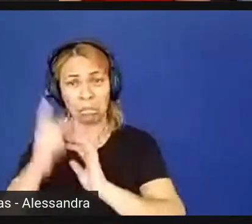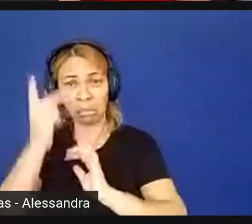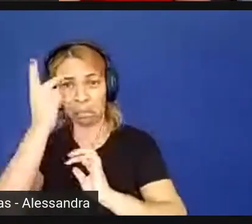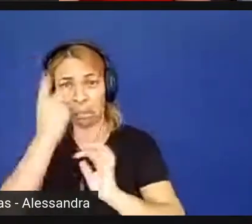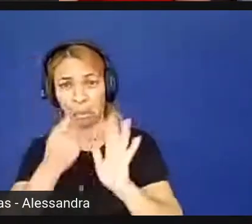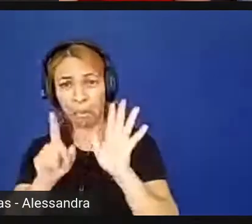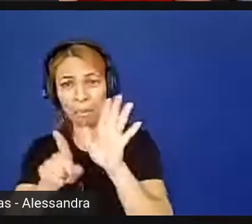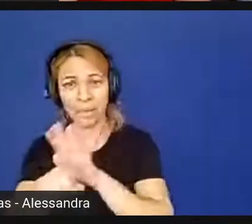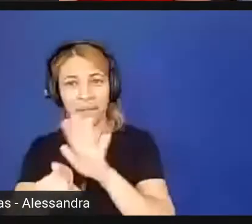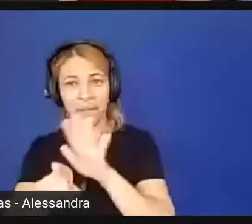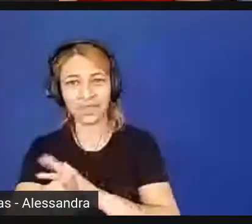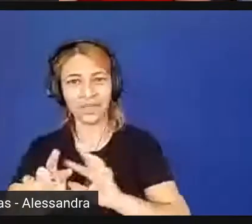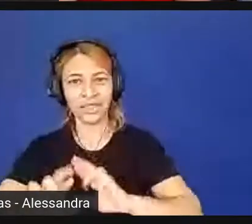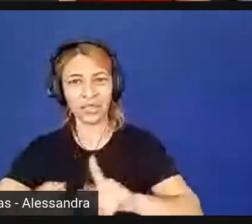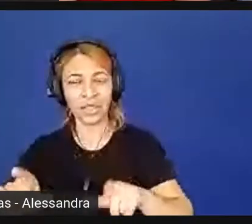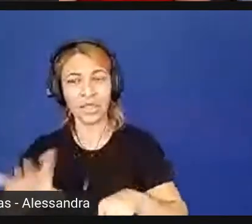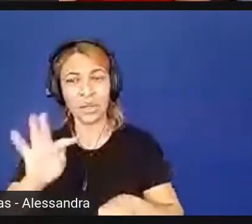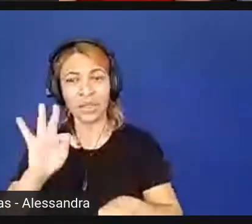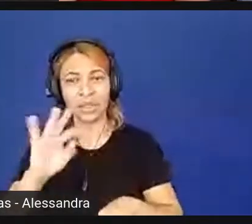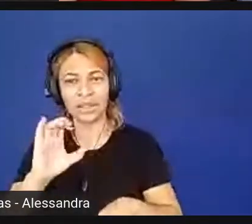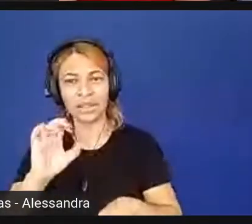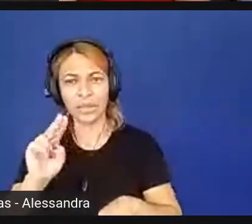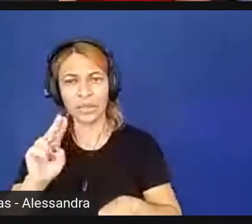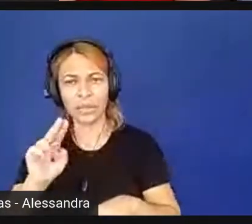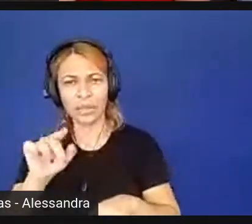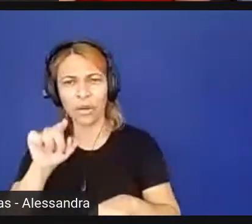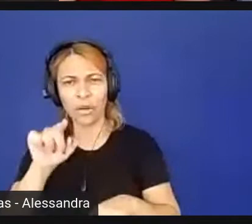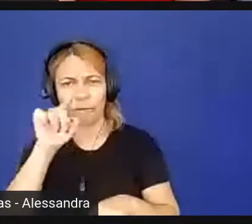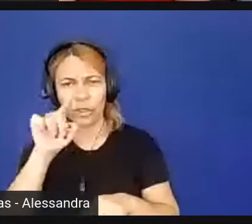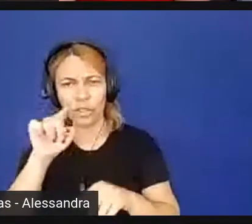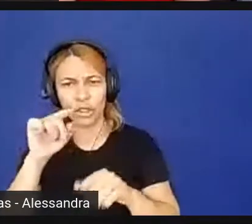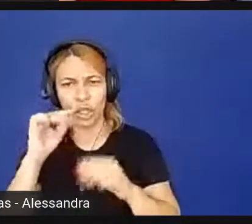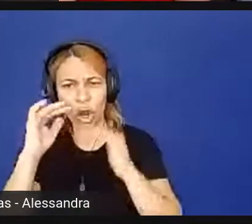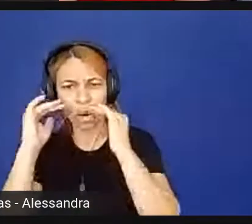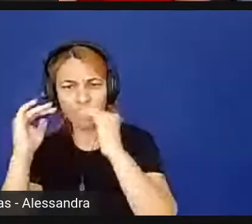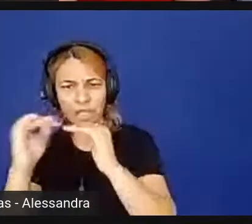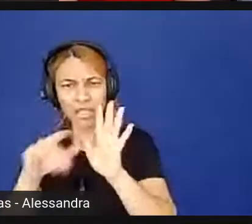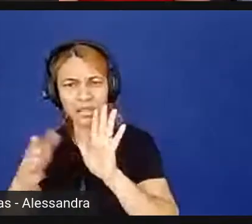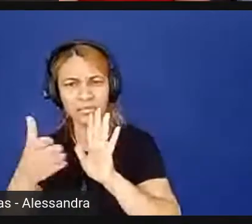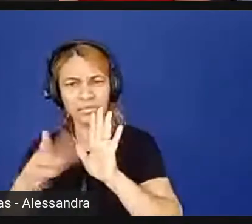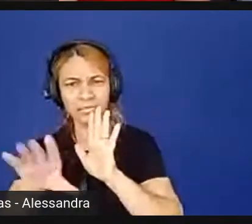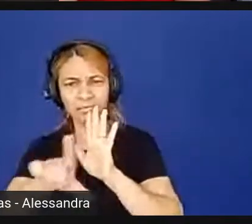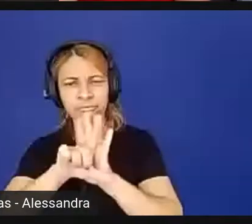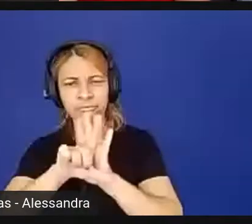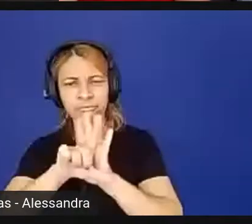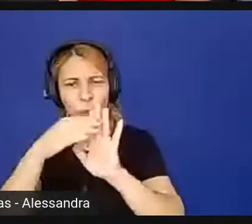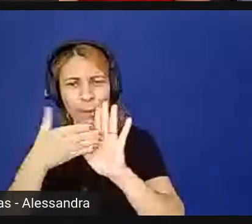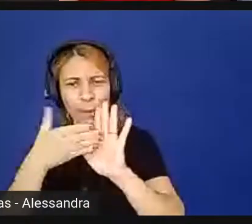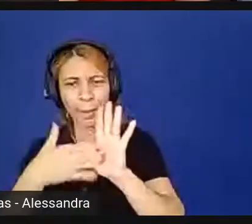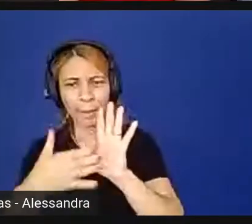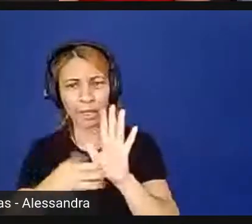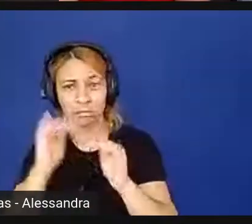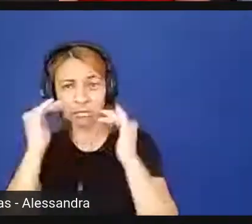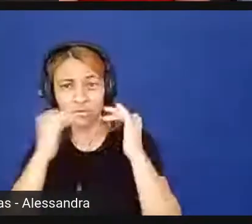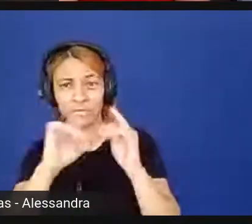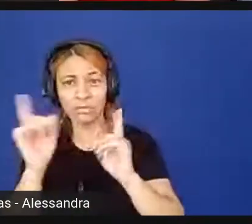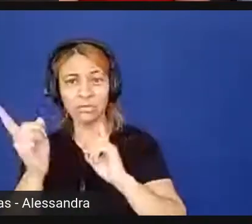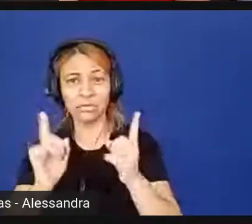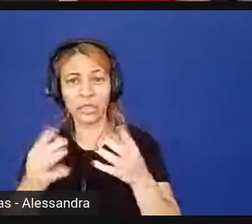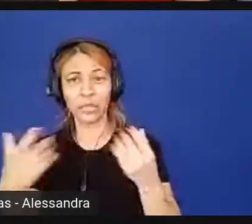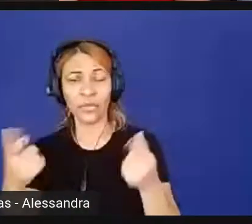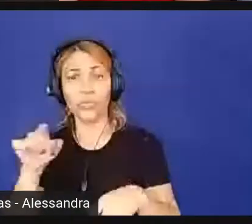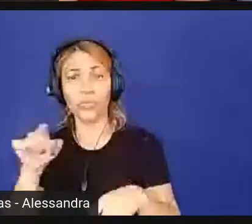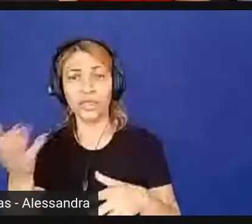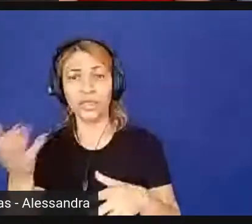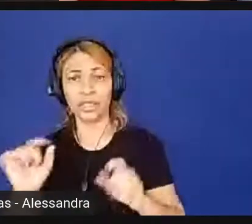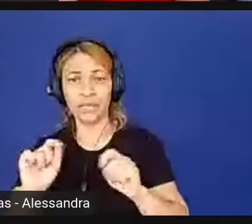quando chegava o TCU, por exemplo, ele queria saber, olha, você obedece essa ou aquela minúcia da instrução normativa não sei de onde, você